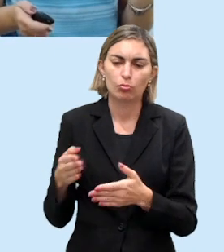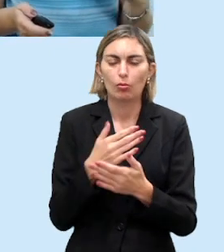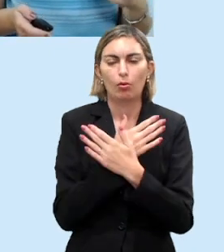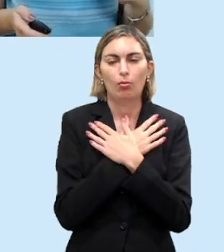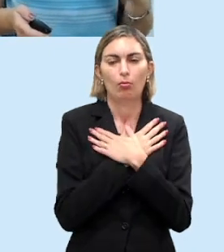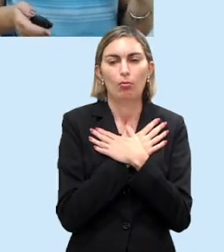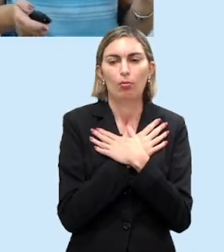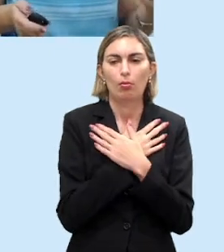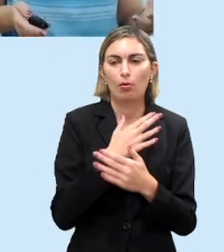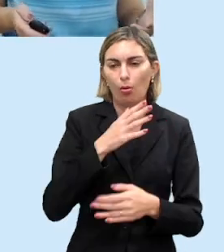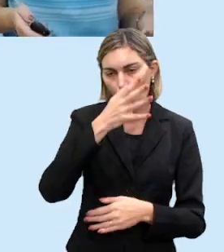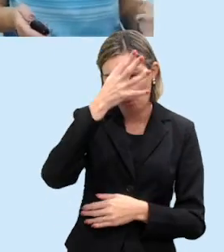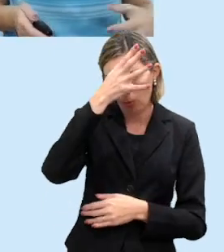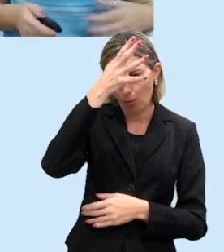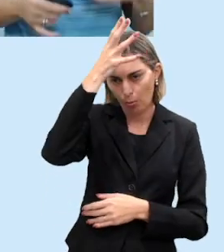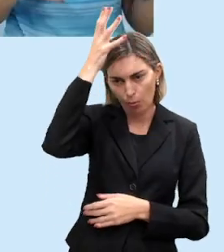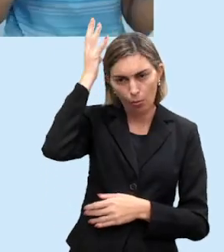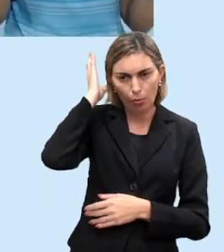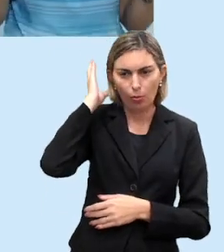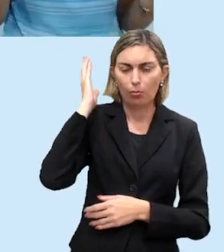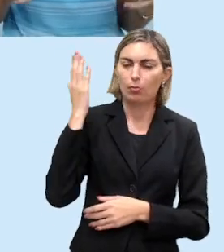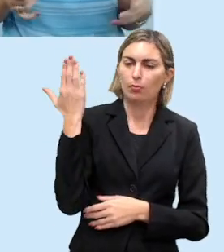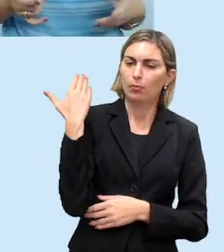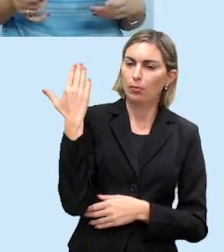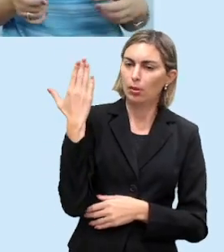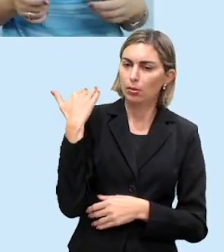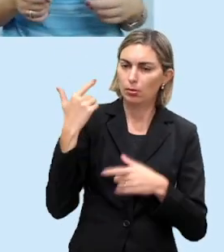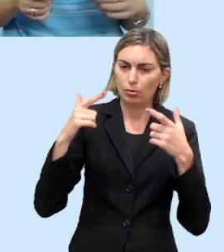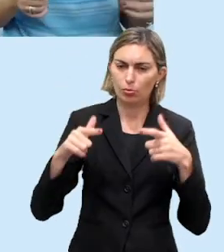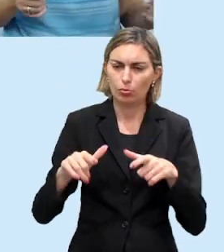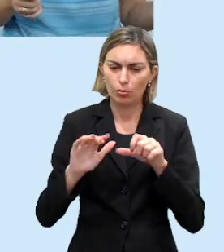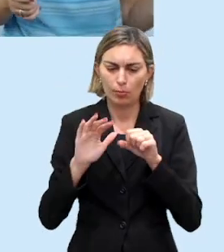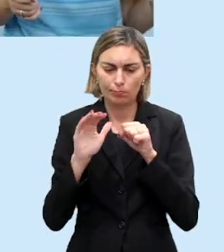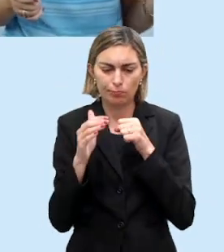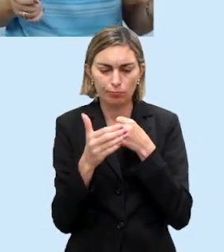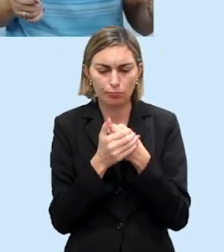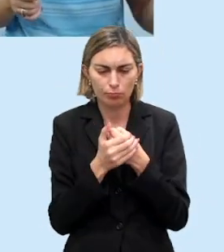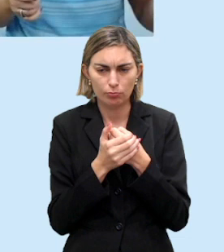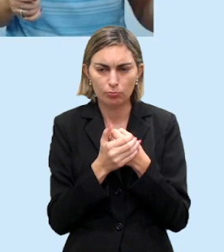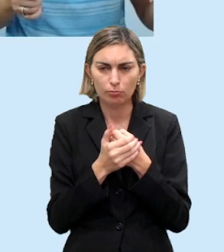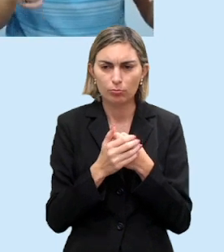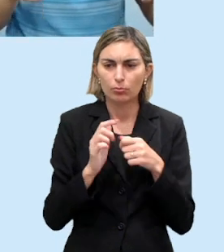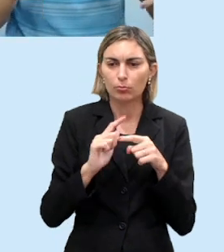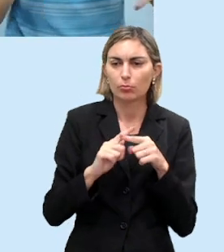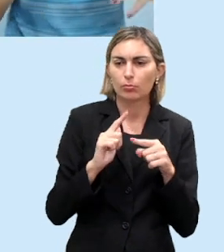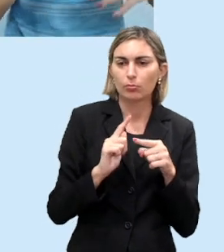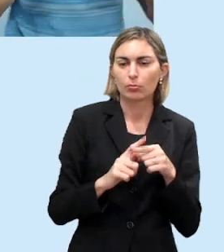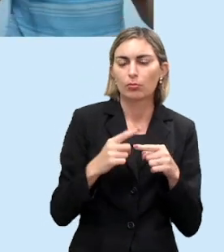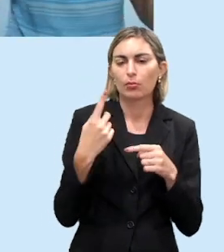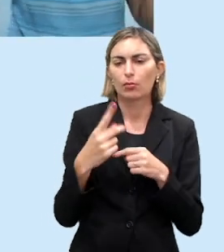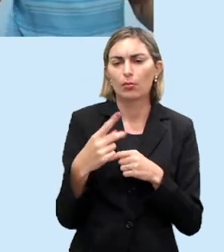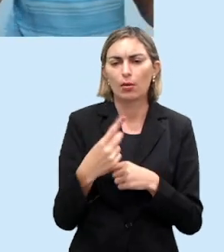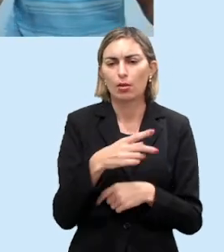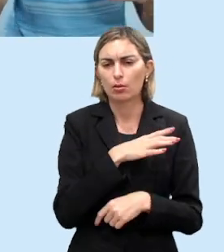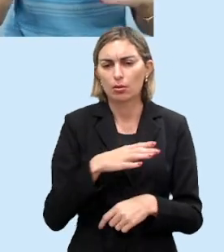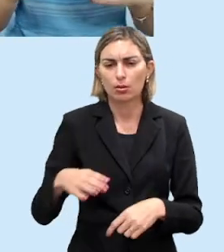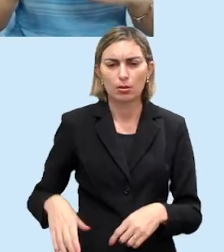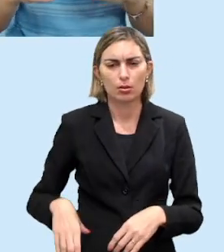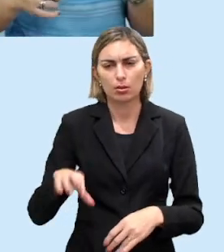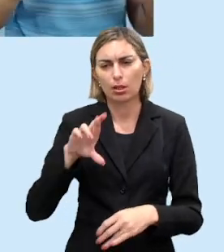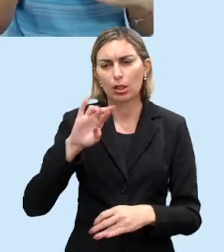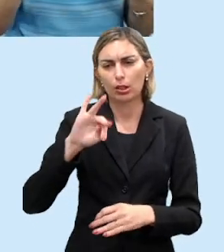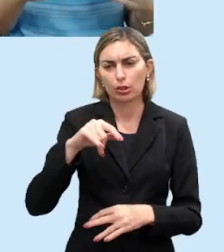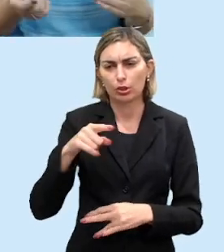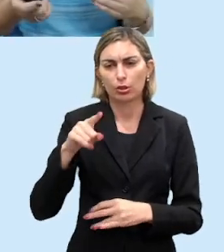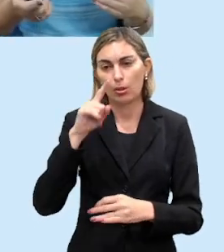da Roma antiga, não é? Em lugares secretos, não é? Porque os cristãos eles